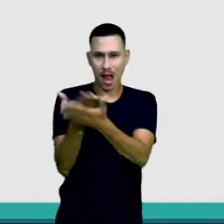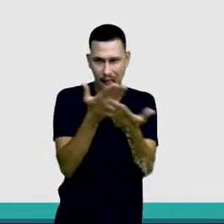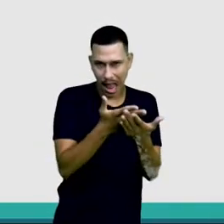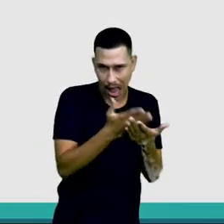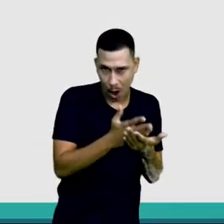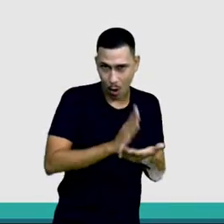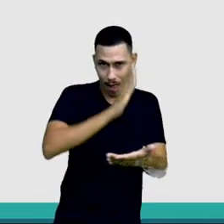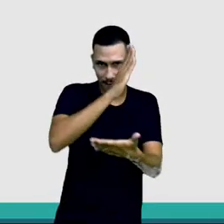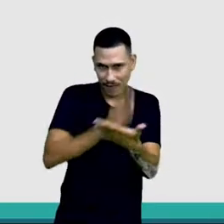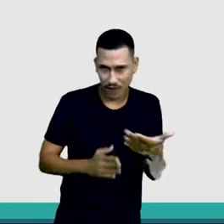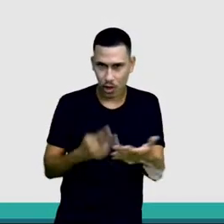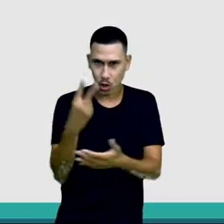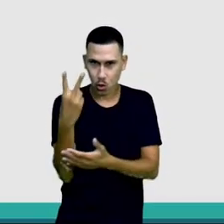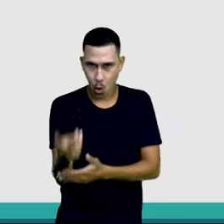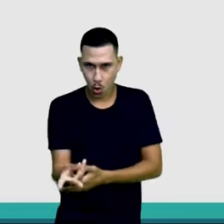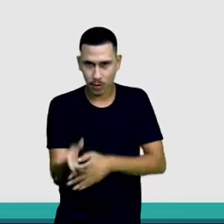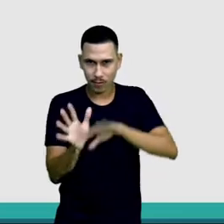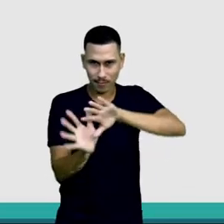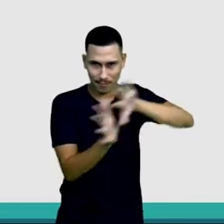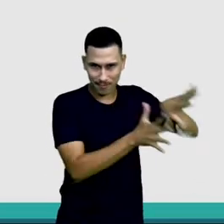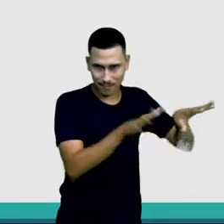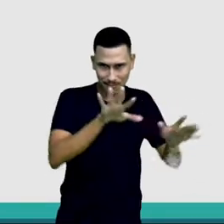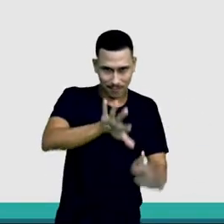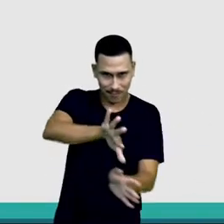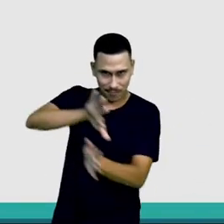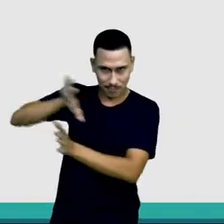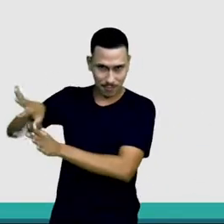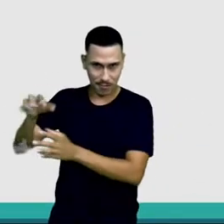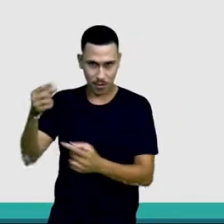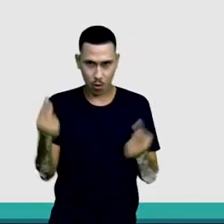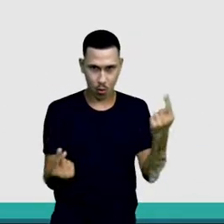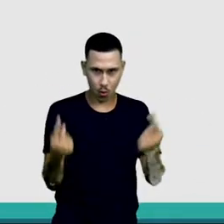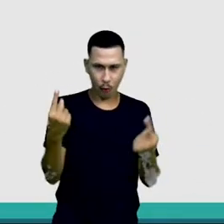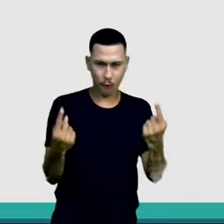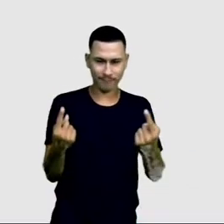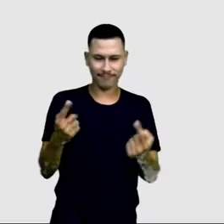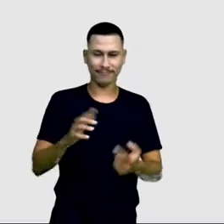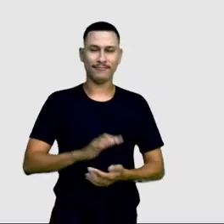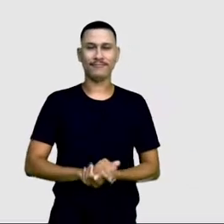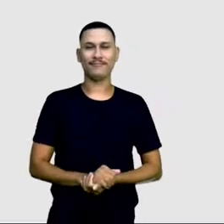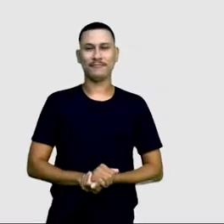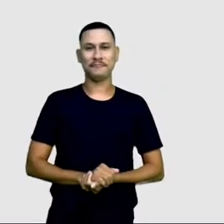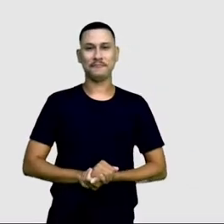tá certo? A gente tem bastante assunto para explorar, então vamos lá.